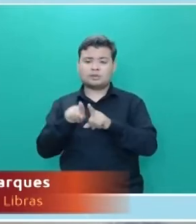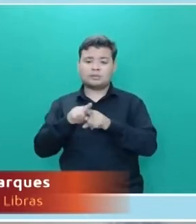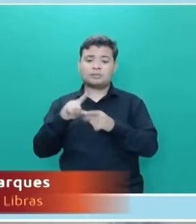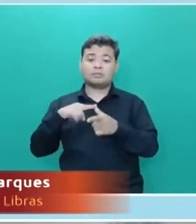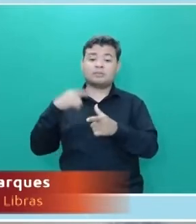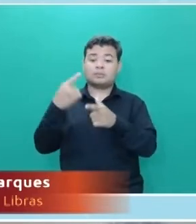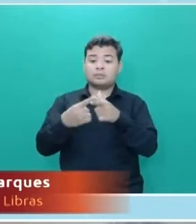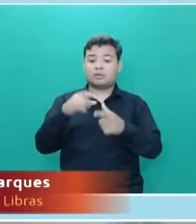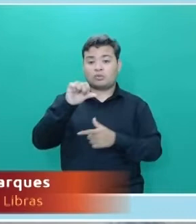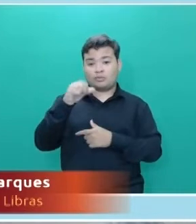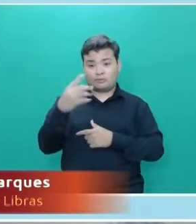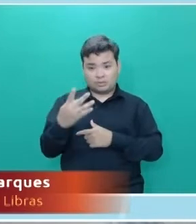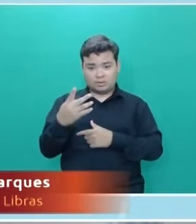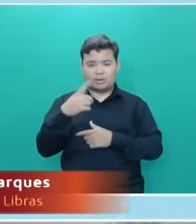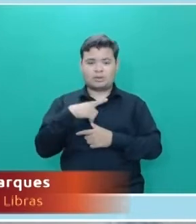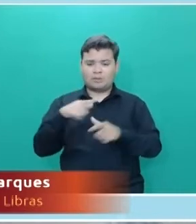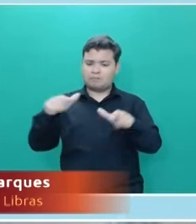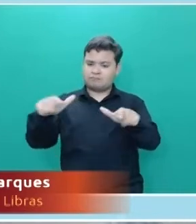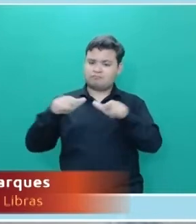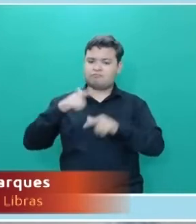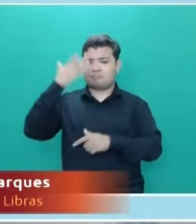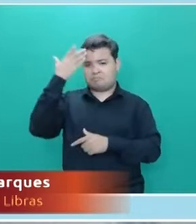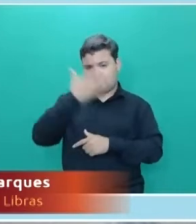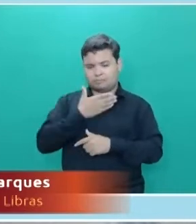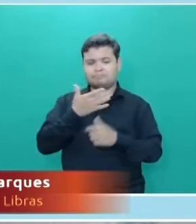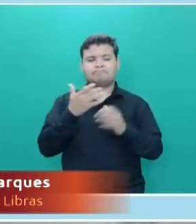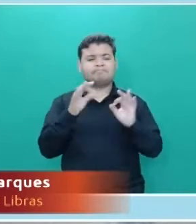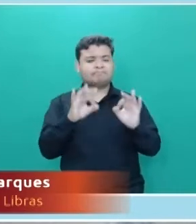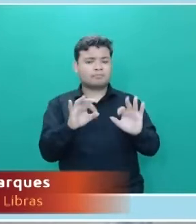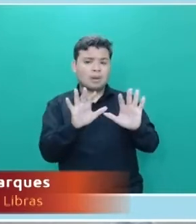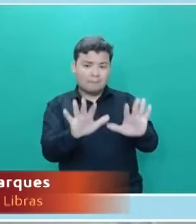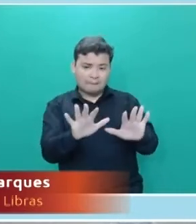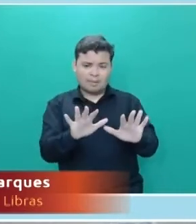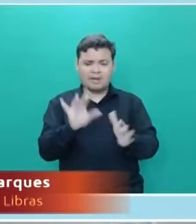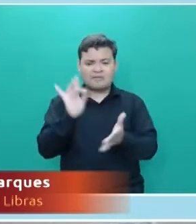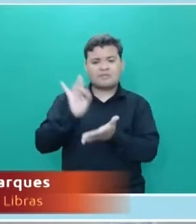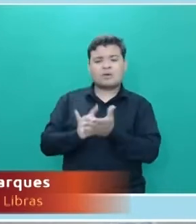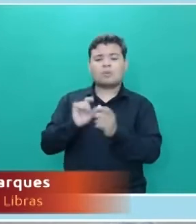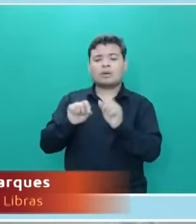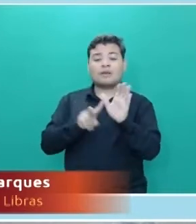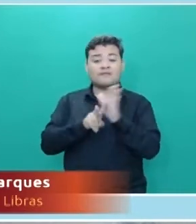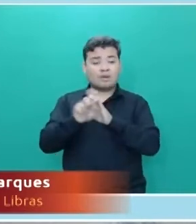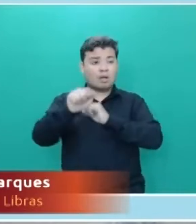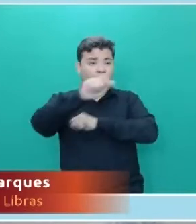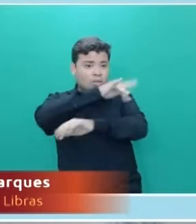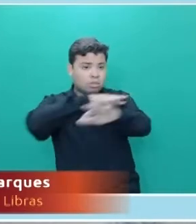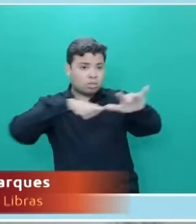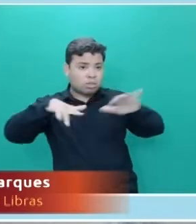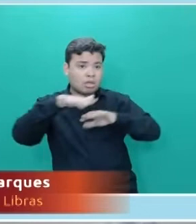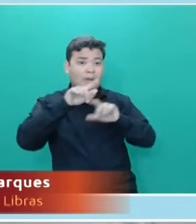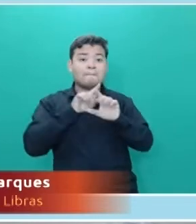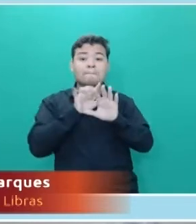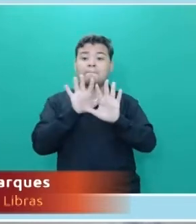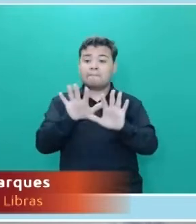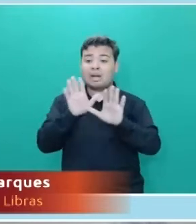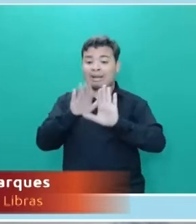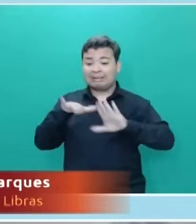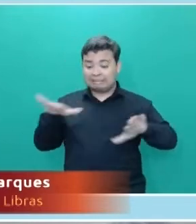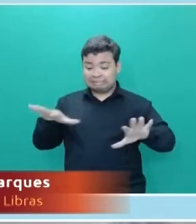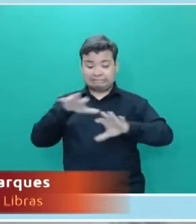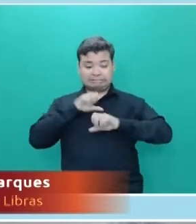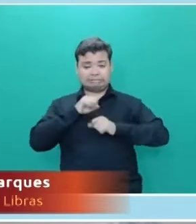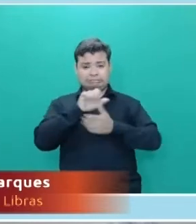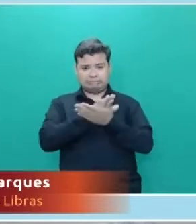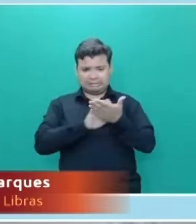certificação, mas isso quer dizer que o vírus circulava, mas que as crianças não se contaminavam porque estavam imunizadas. É isso? Expliquei mais ou